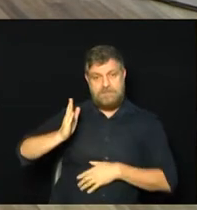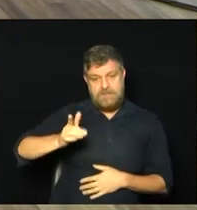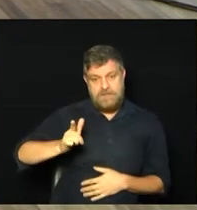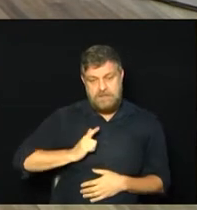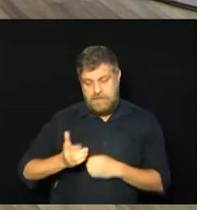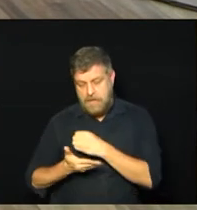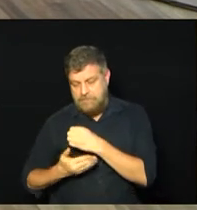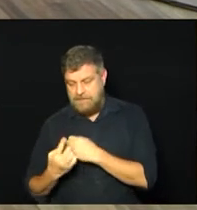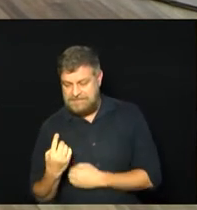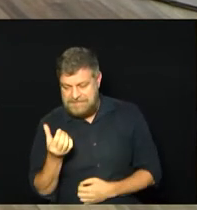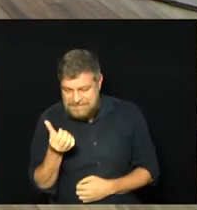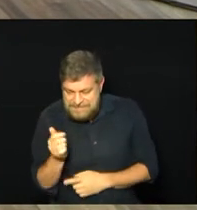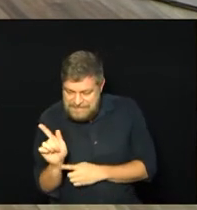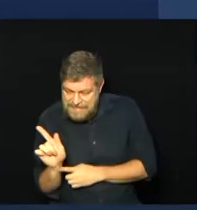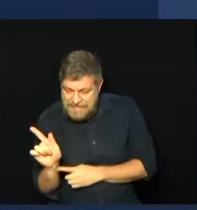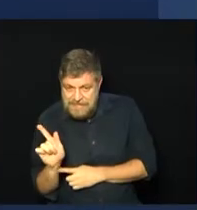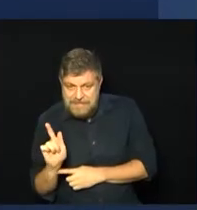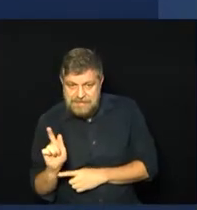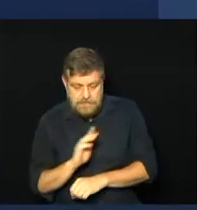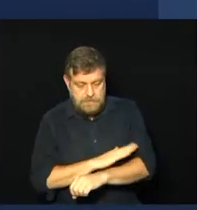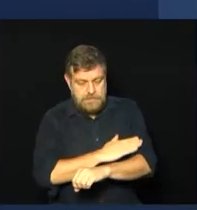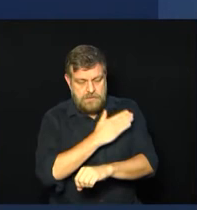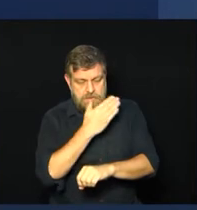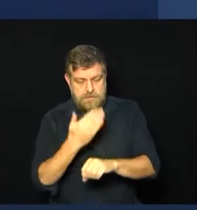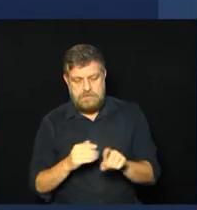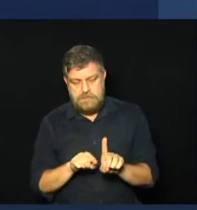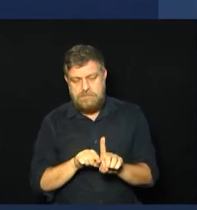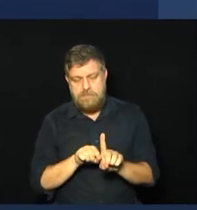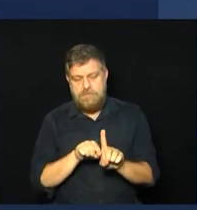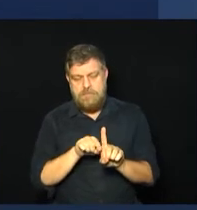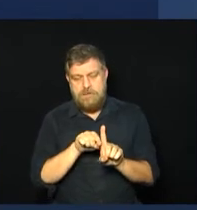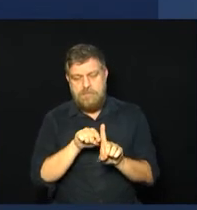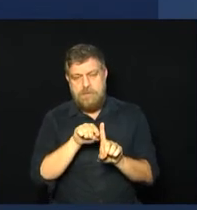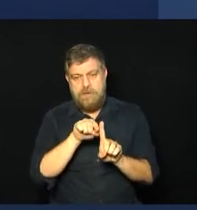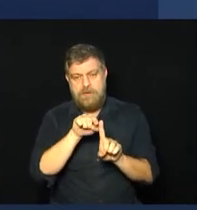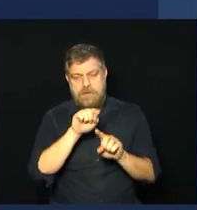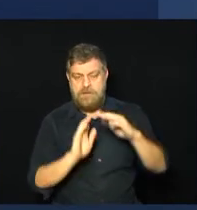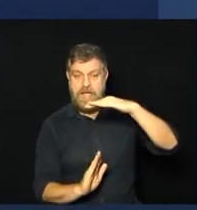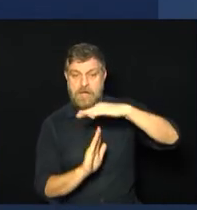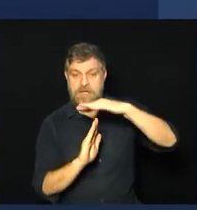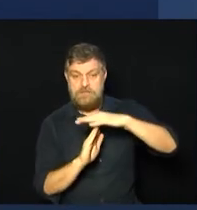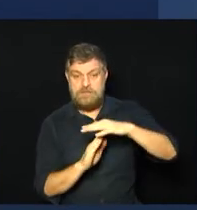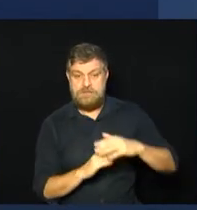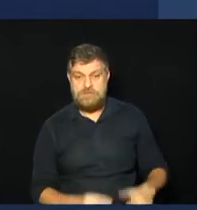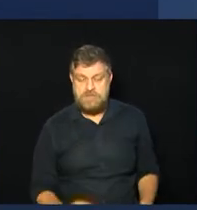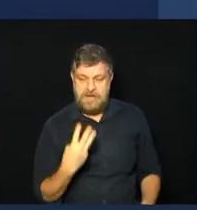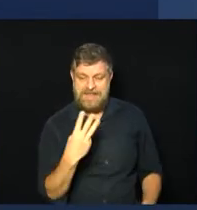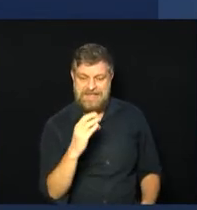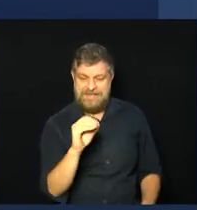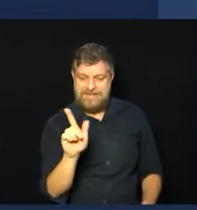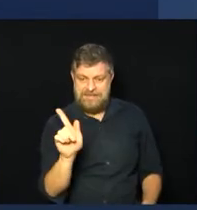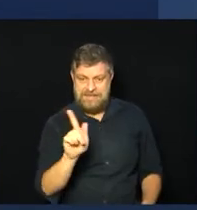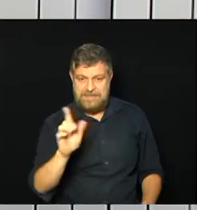mínima de 16 graus. Ao longo do dia essa temperatura vai subindo e a máxima pode chegar aos